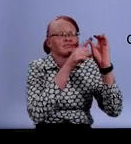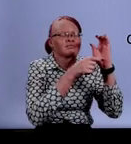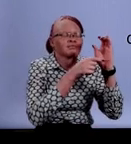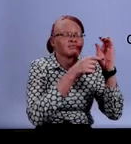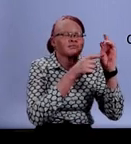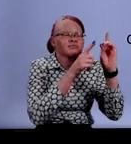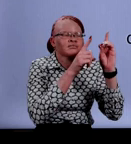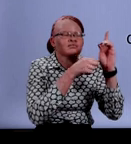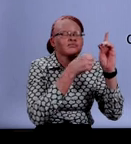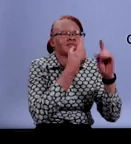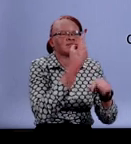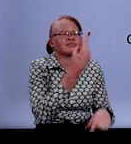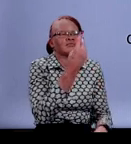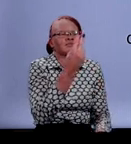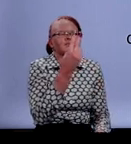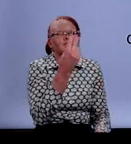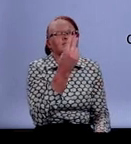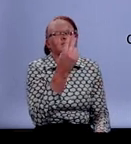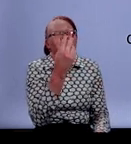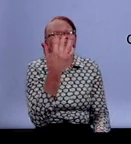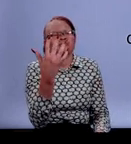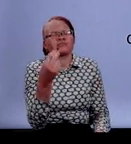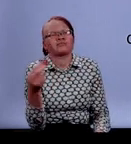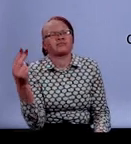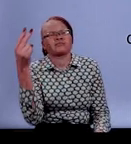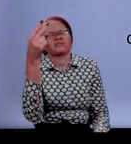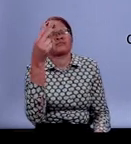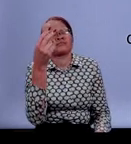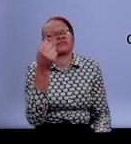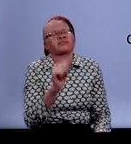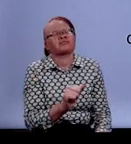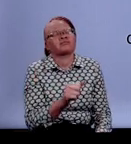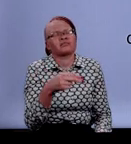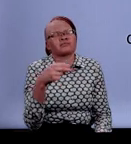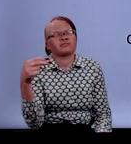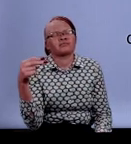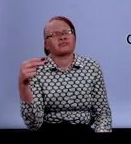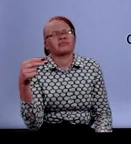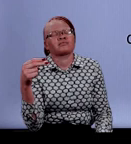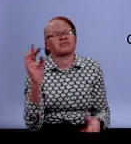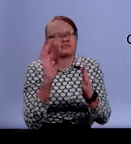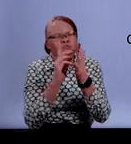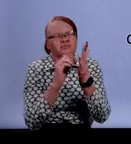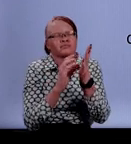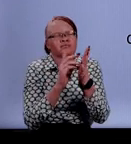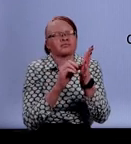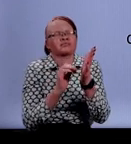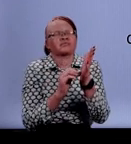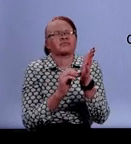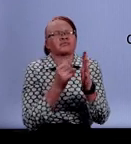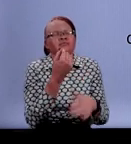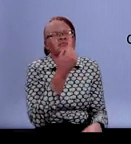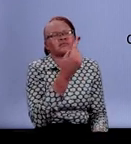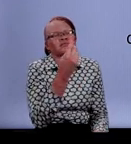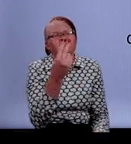125 elevado a 2 é igual a 125x 125 igual a vamos resolver na forma